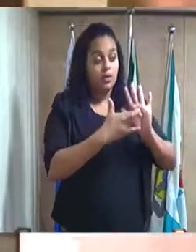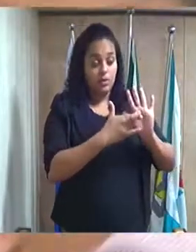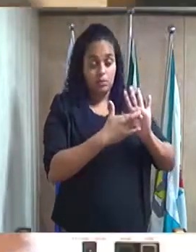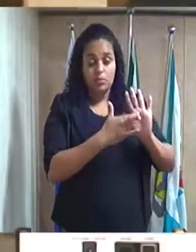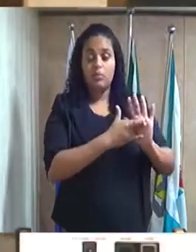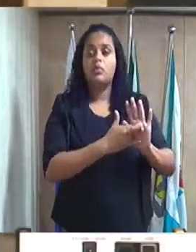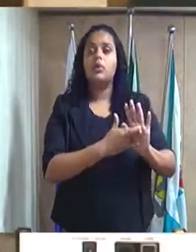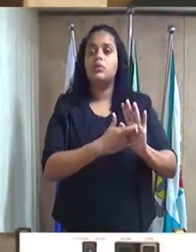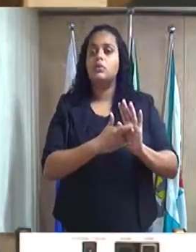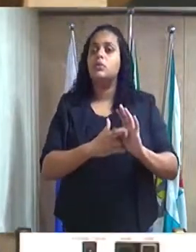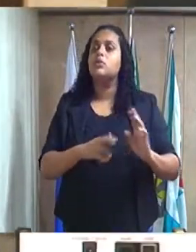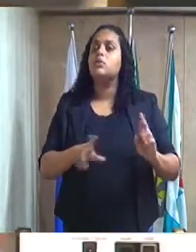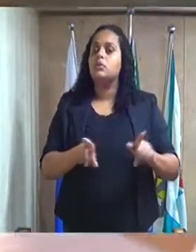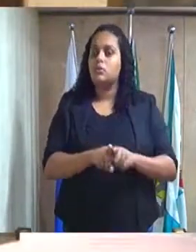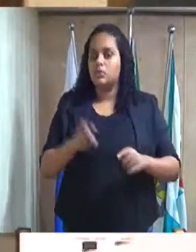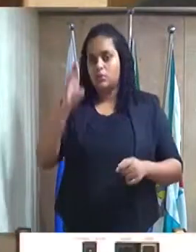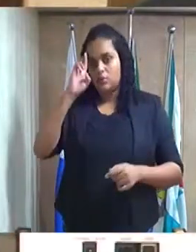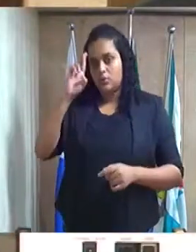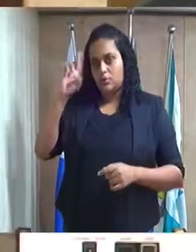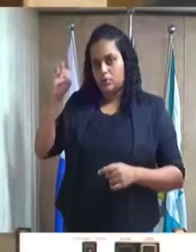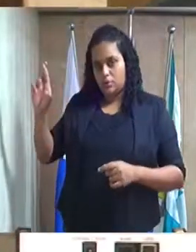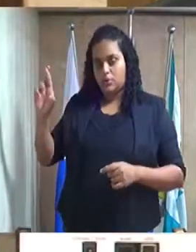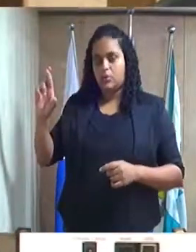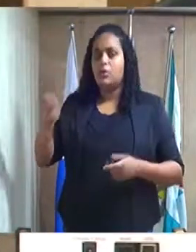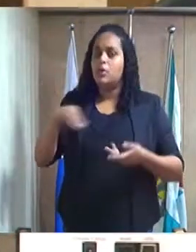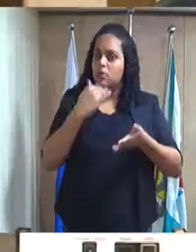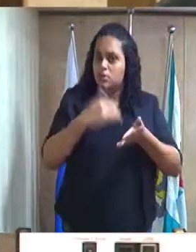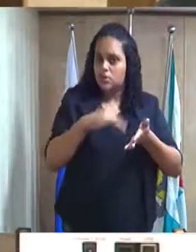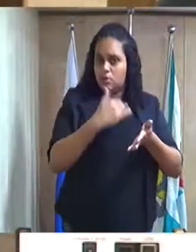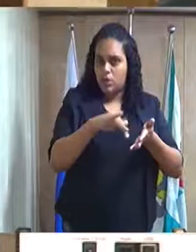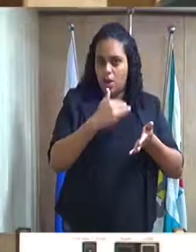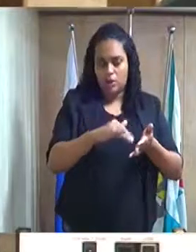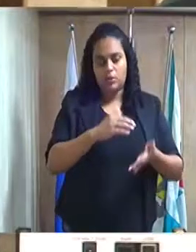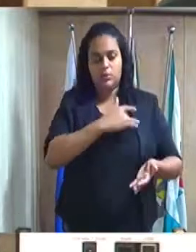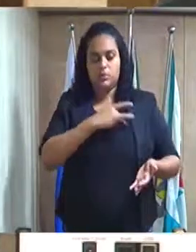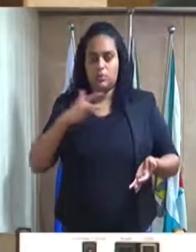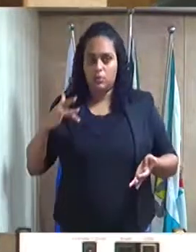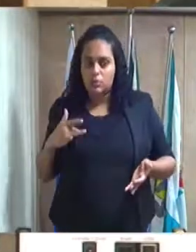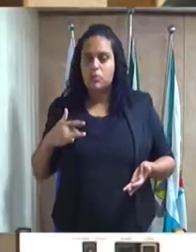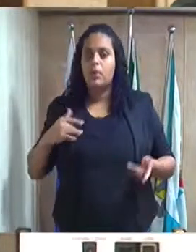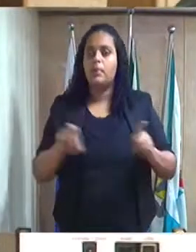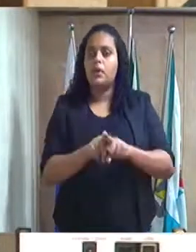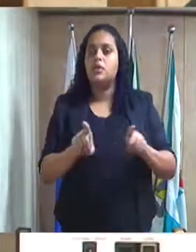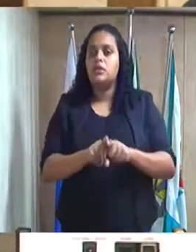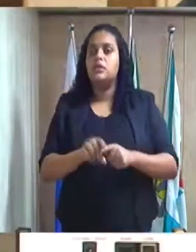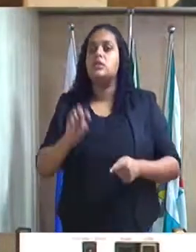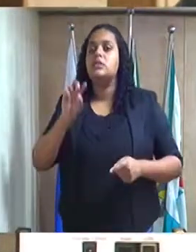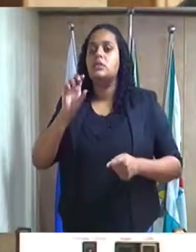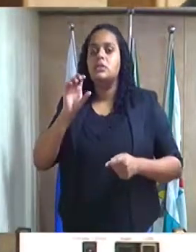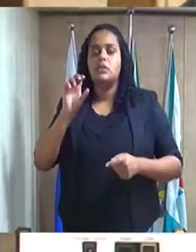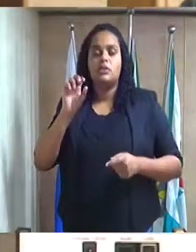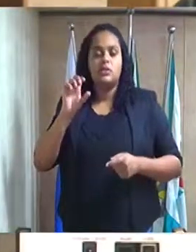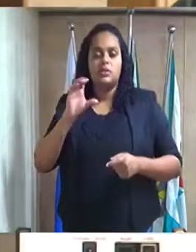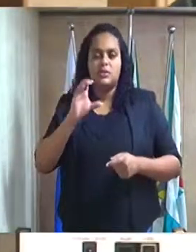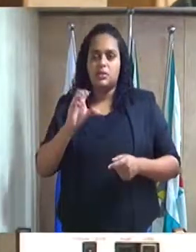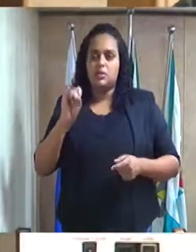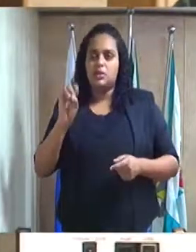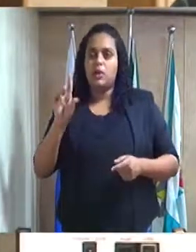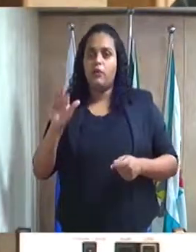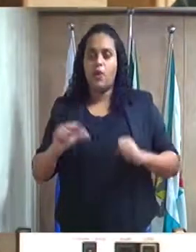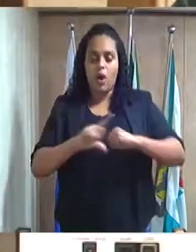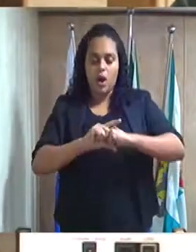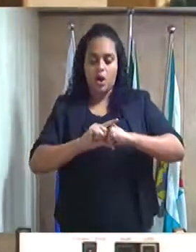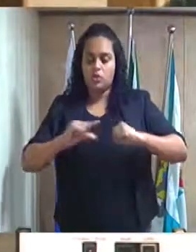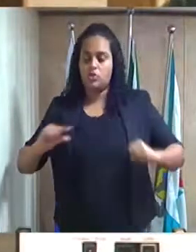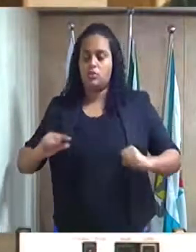oficiado ao ilustríssimo senhor secretário municipal de saúde e defesa civil, de acordo com o artigo 110 do